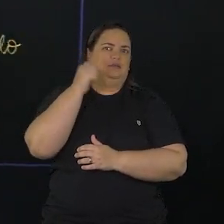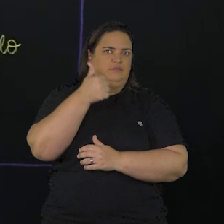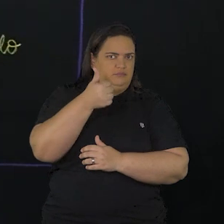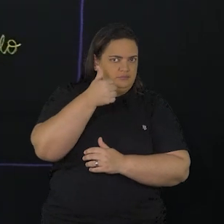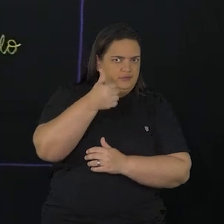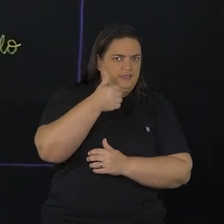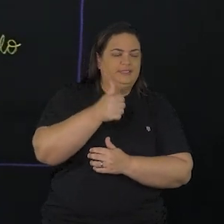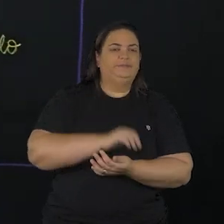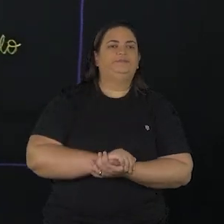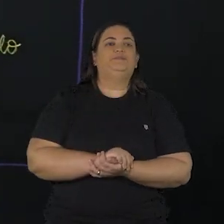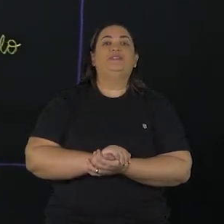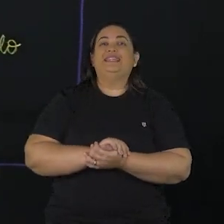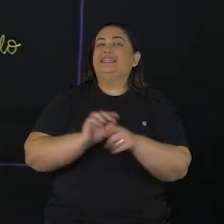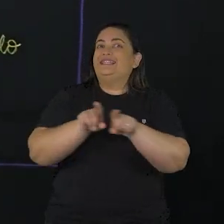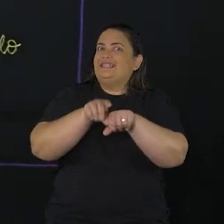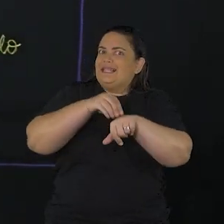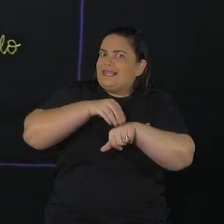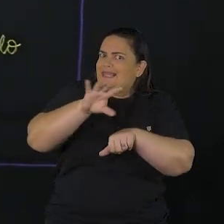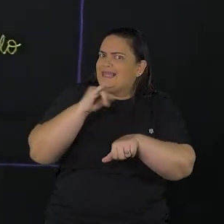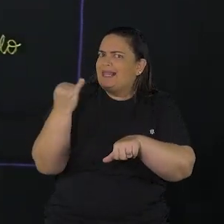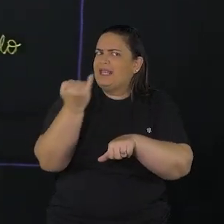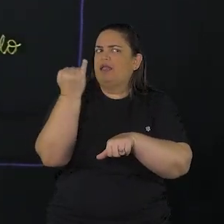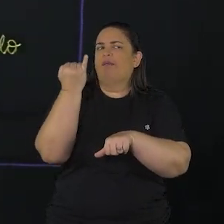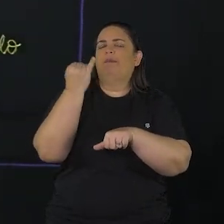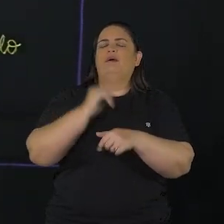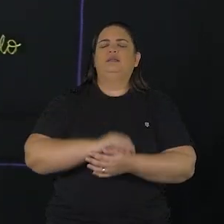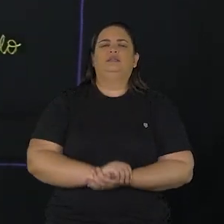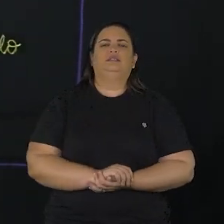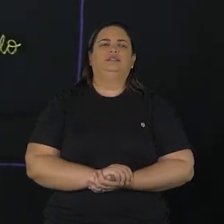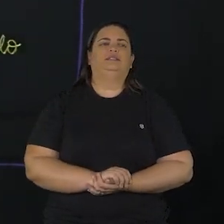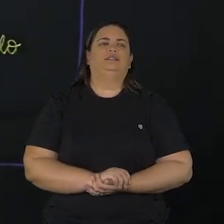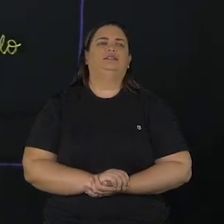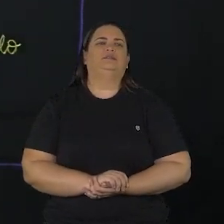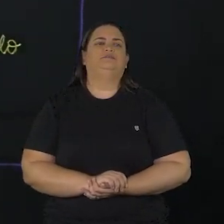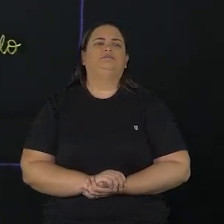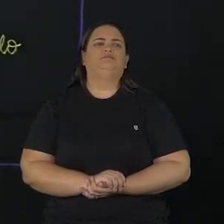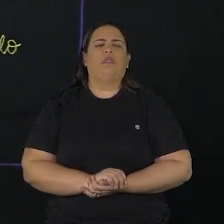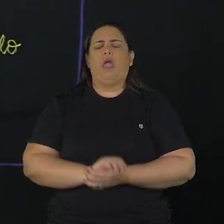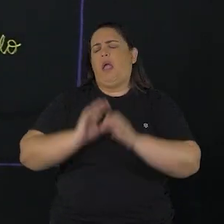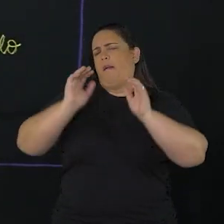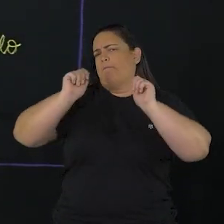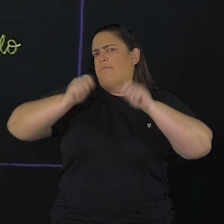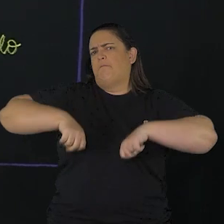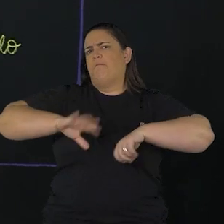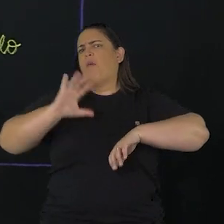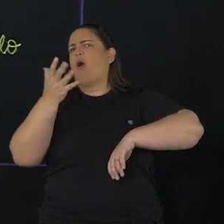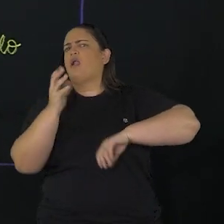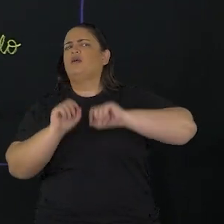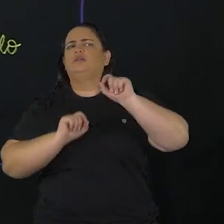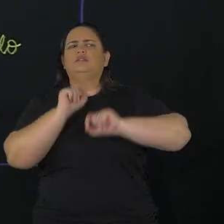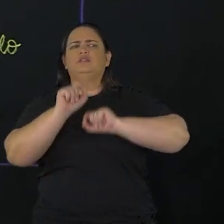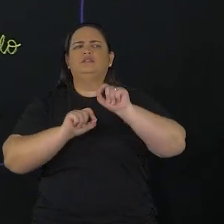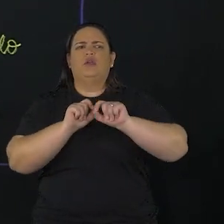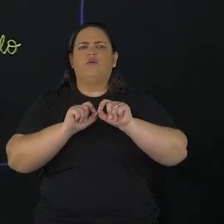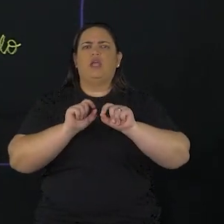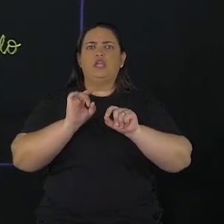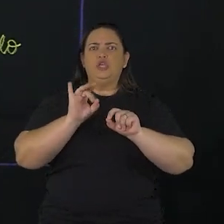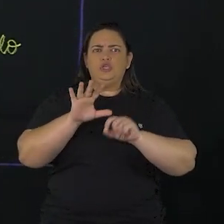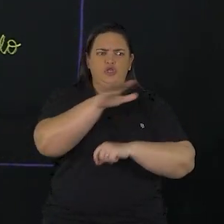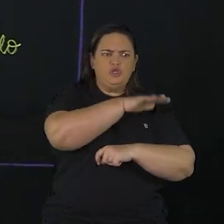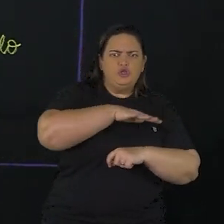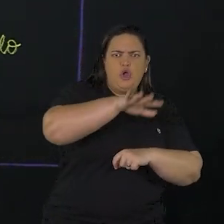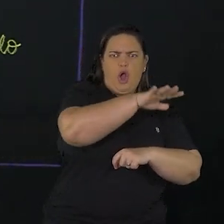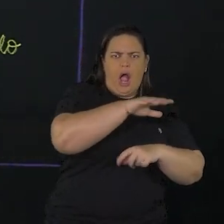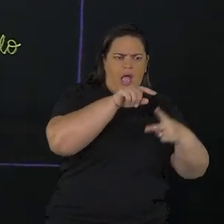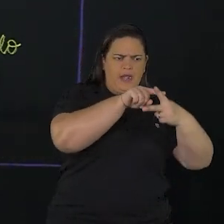beleza? Outro detalhe importante também é o seguinte, pessoal, nem sempre ou não necessariamente a gente só trabalha ângulos